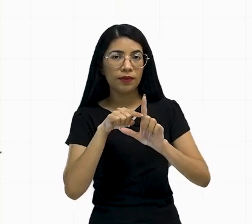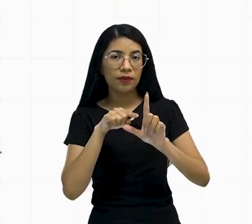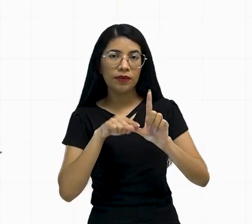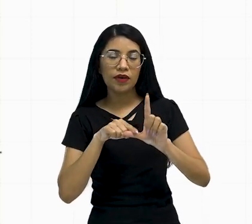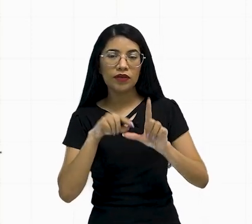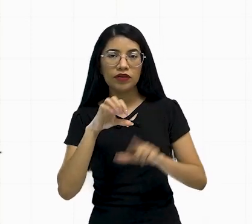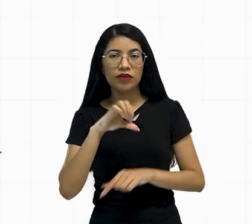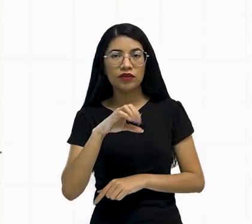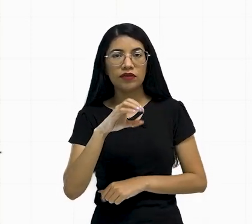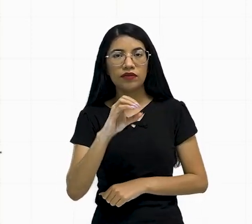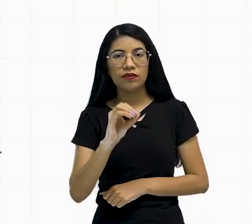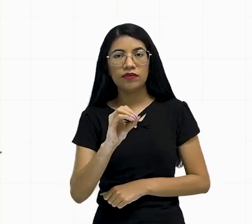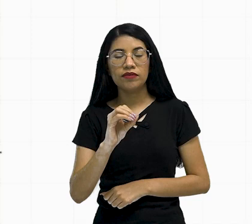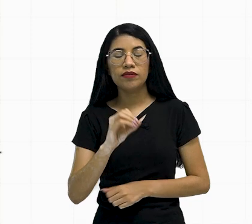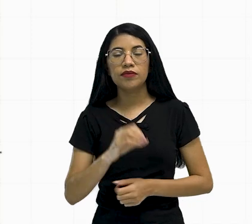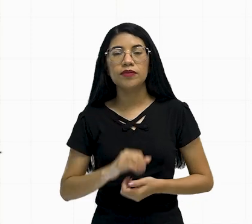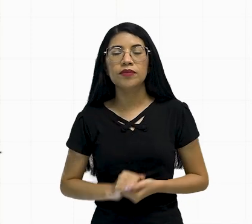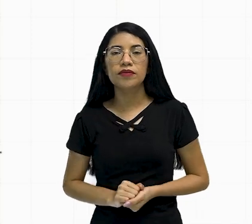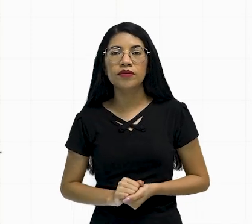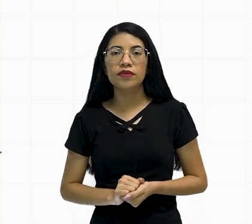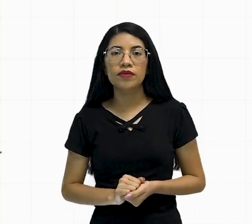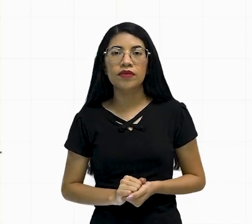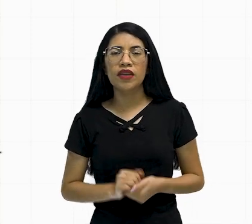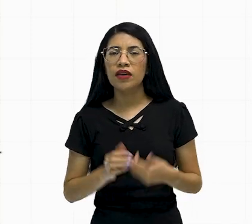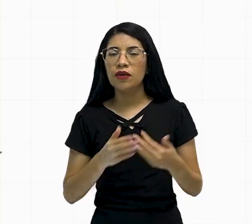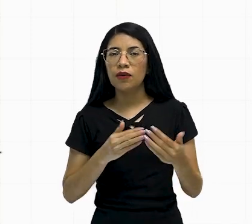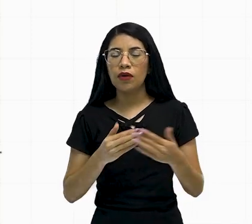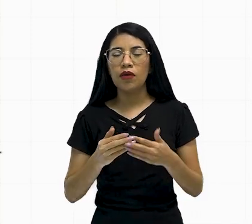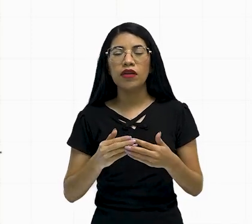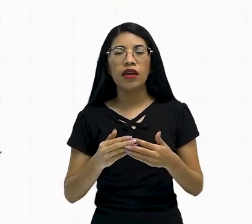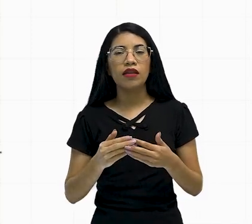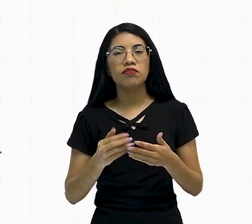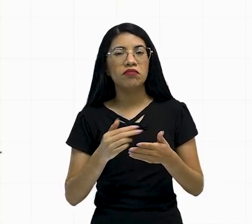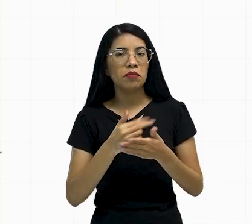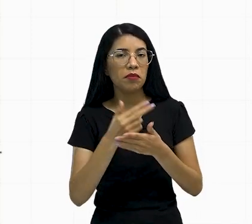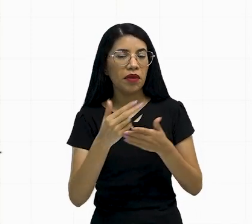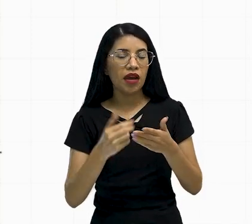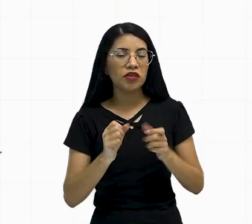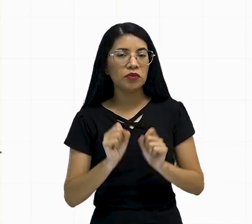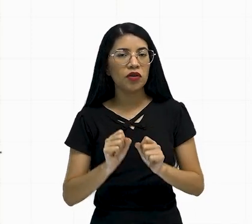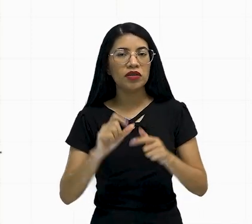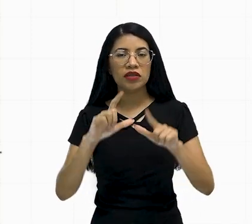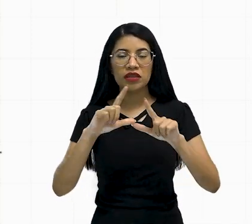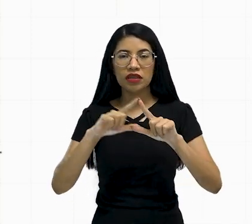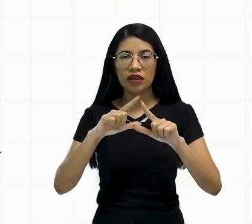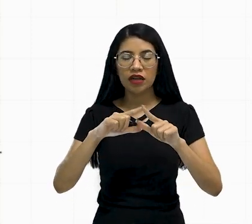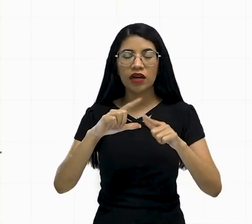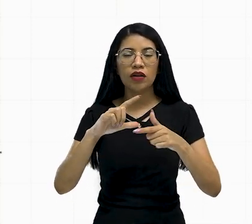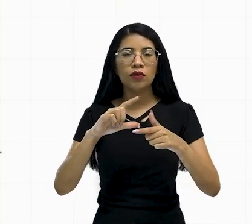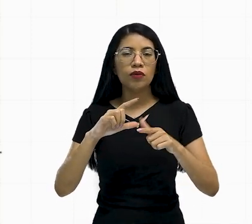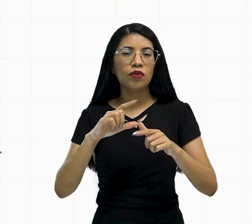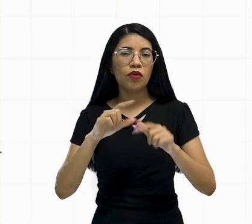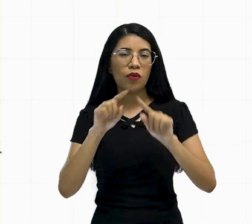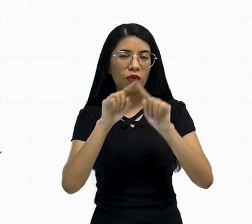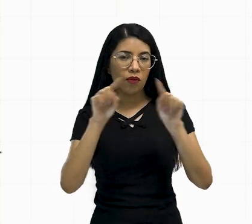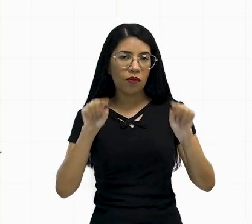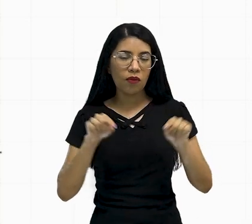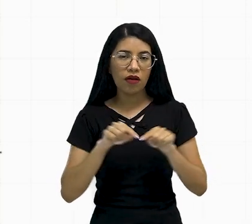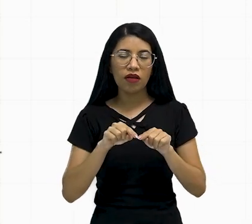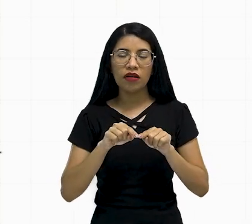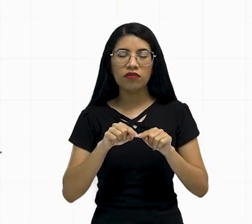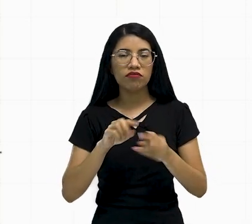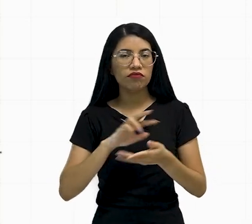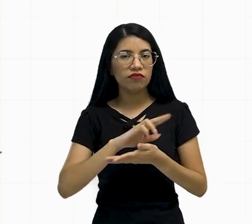de 90 graus. Em qualquer figura geométrica, seja triângulo, quadrado, pentágono e